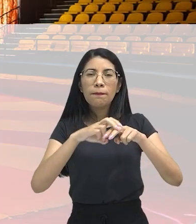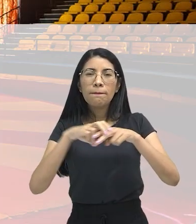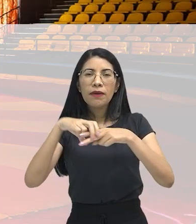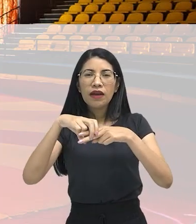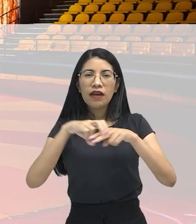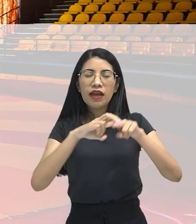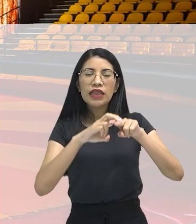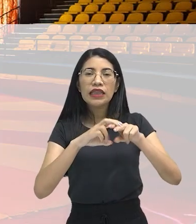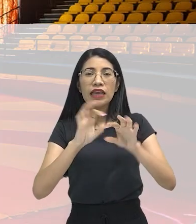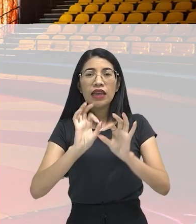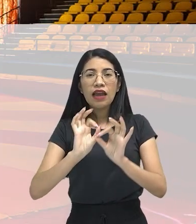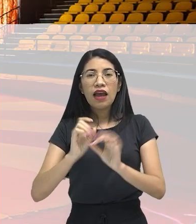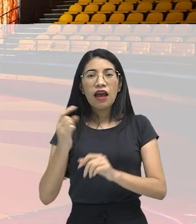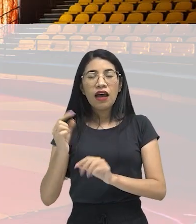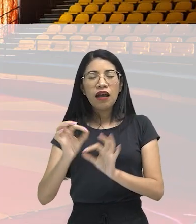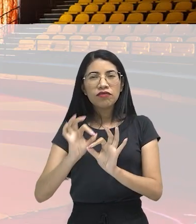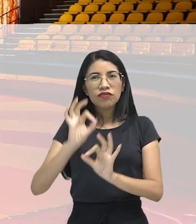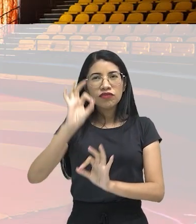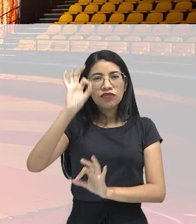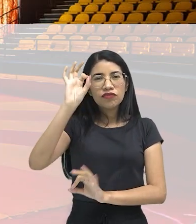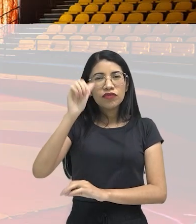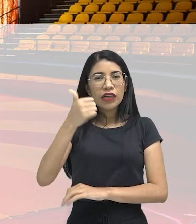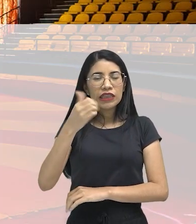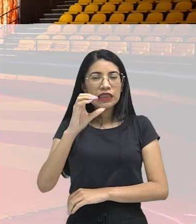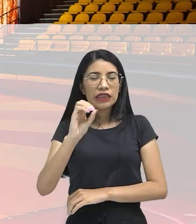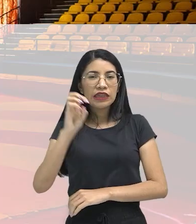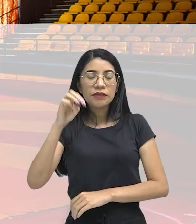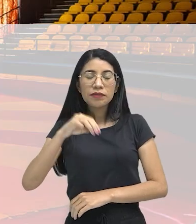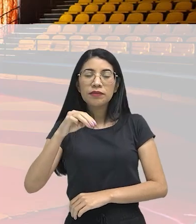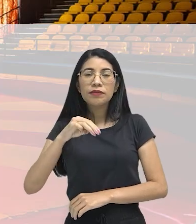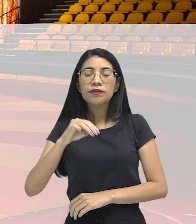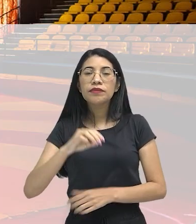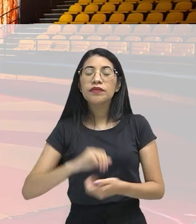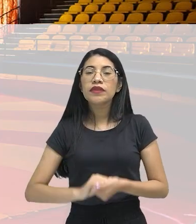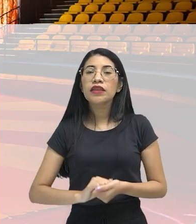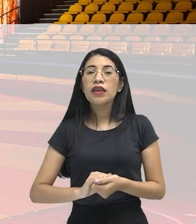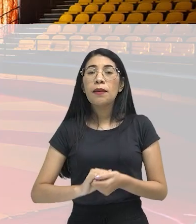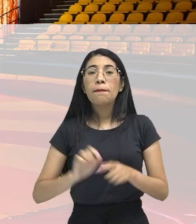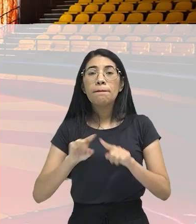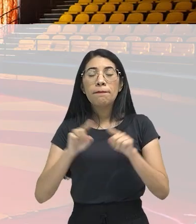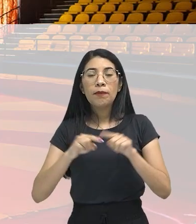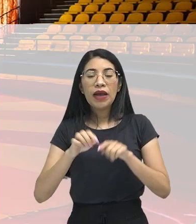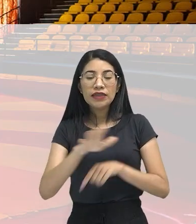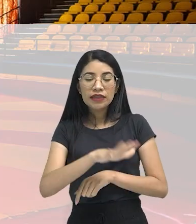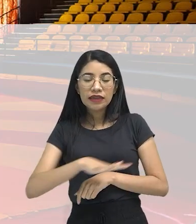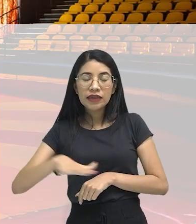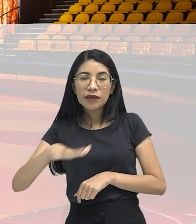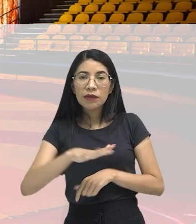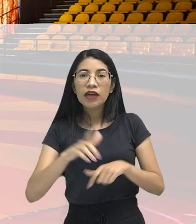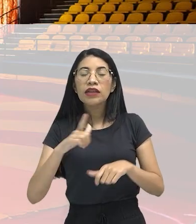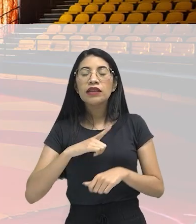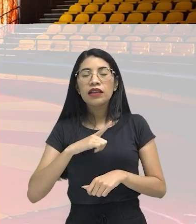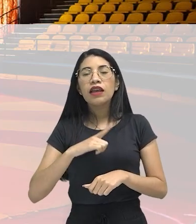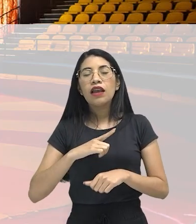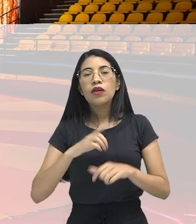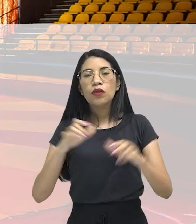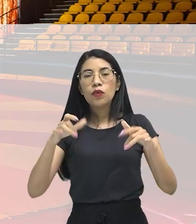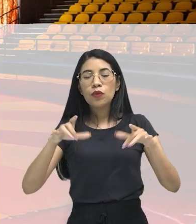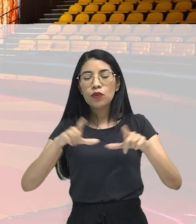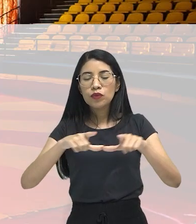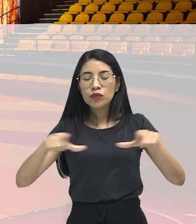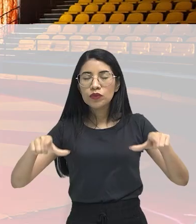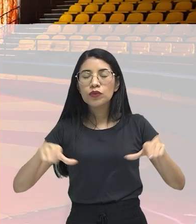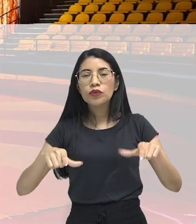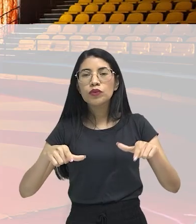a pelo menos 10 metros de altura. E lógico que embaixo tem ali um apoio, uma segurança, que é